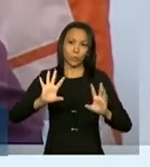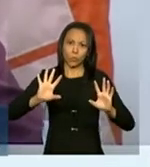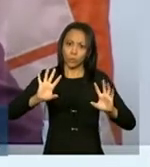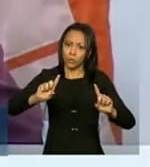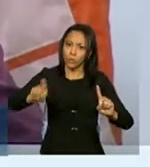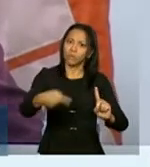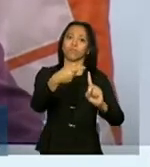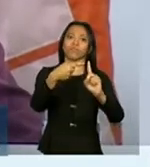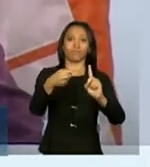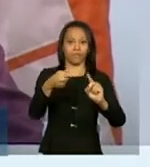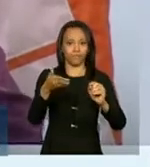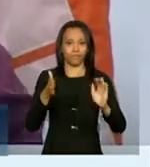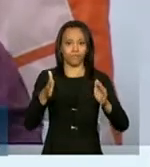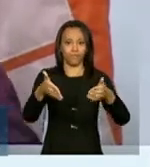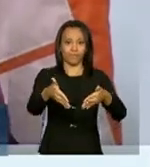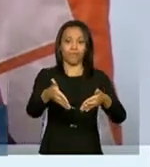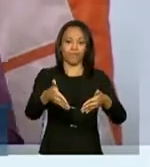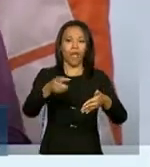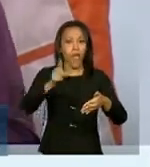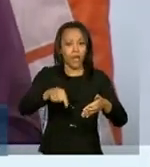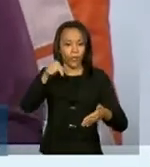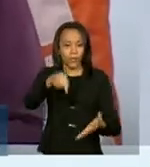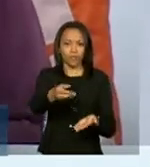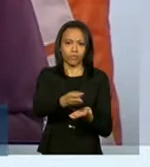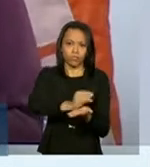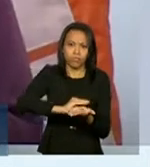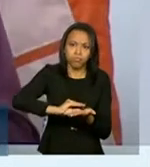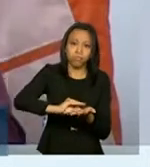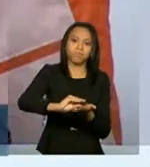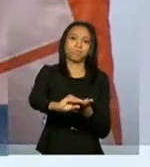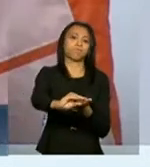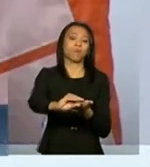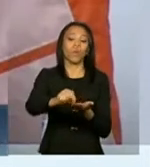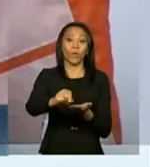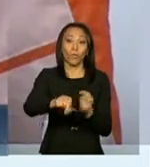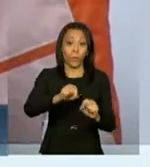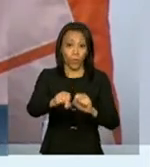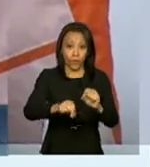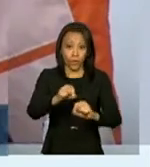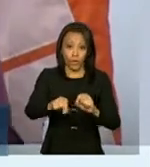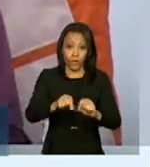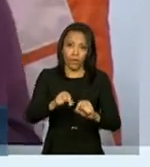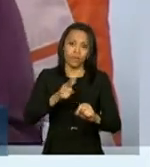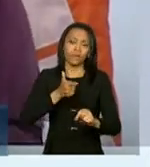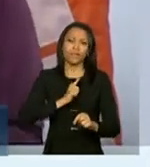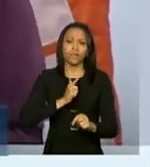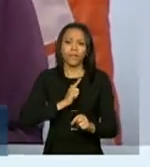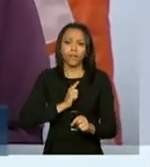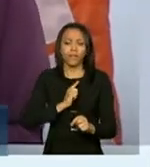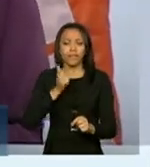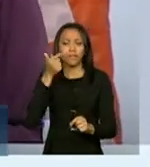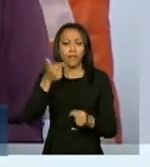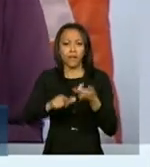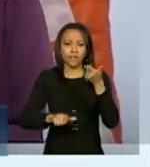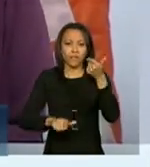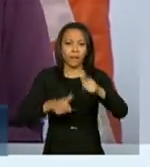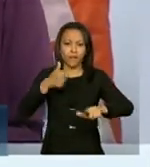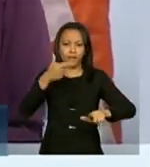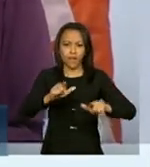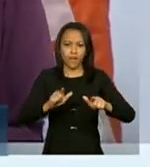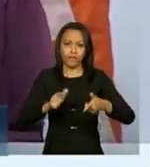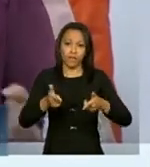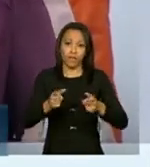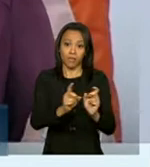desafiadora, que é, com esse investimento, ter uma inserção ainda maior no